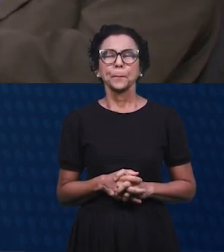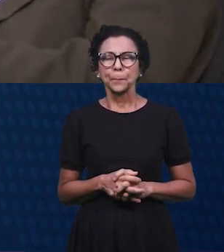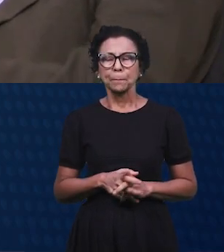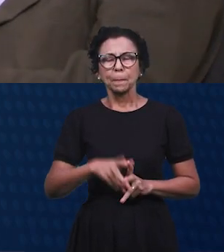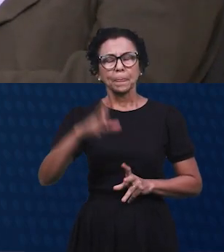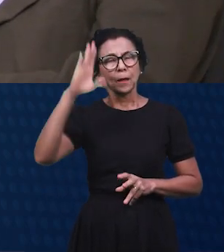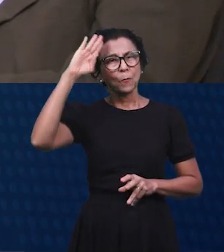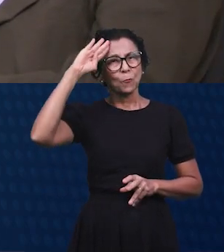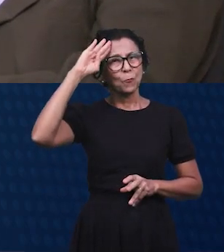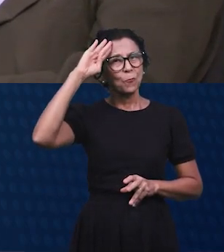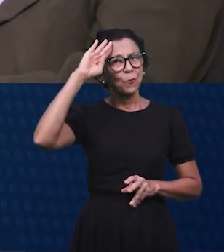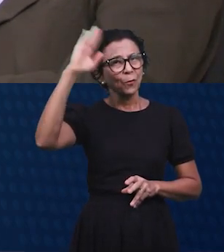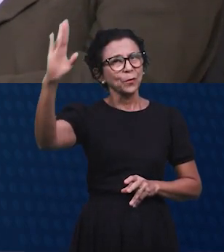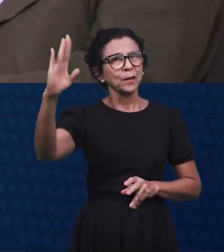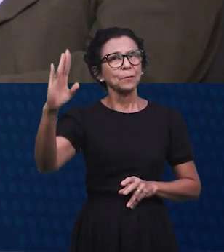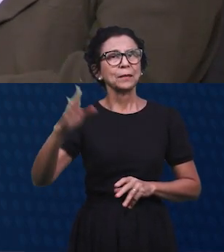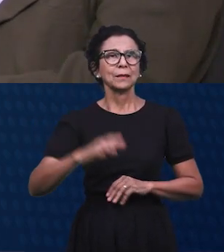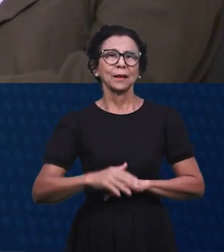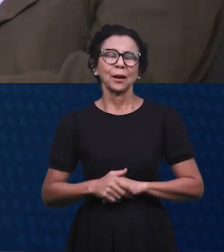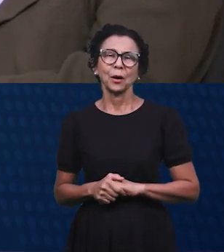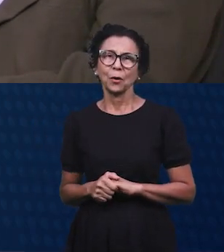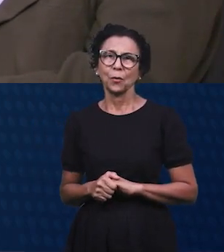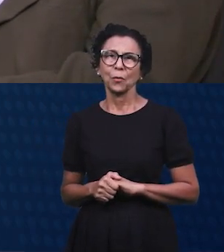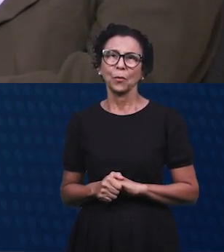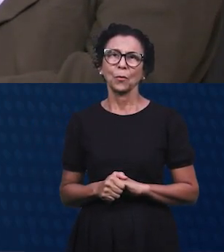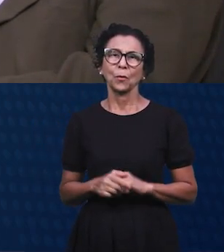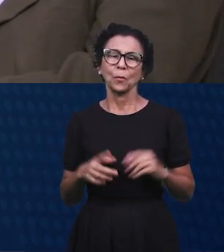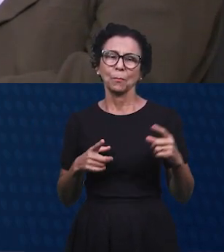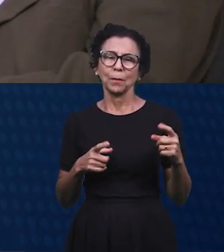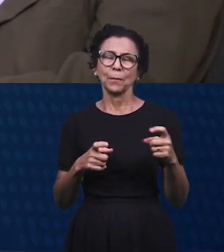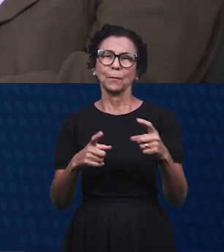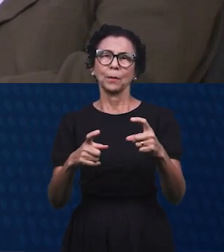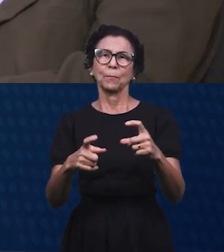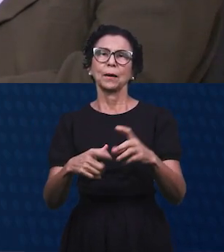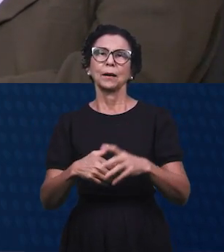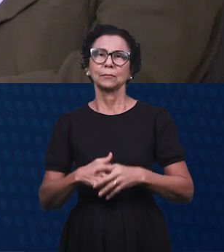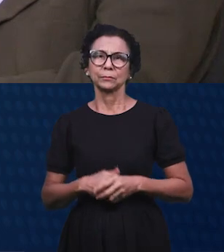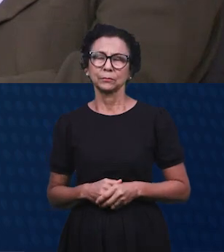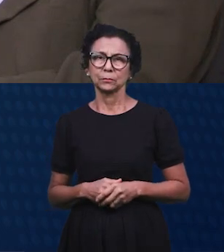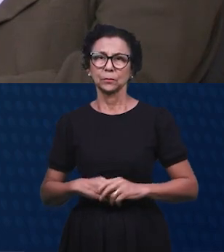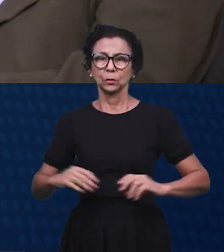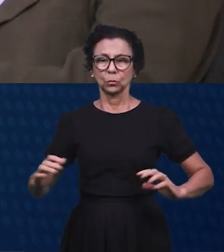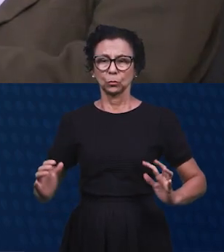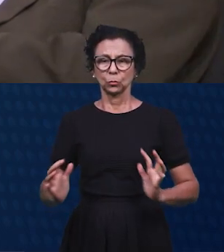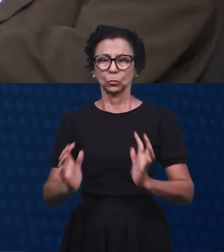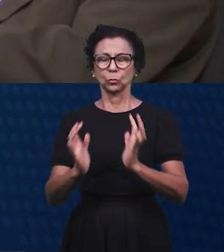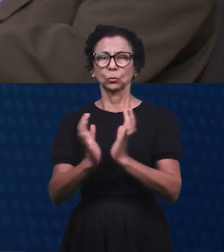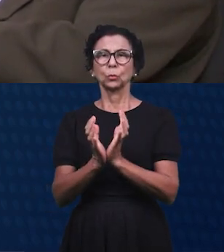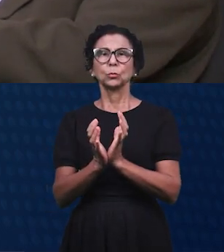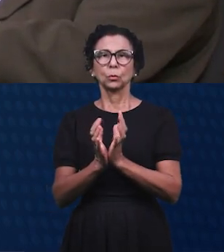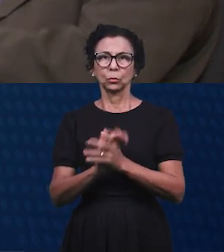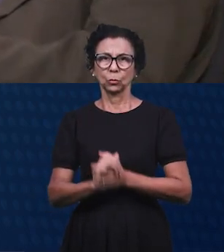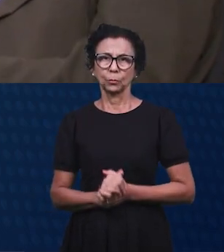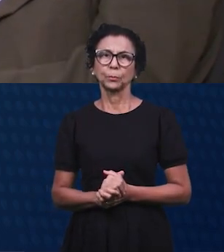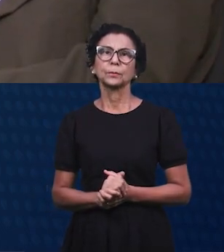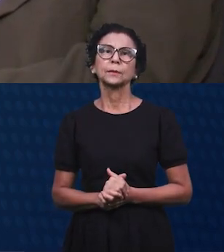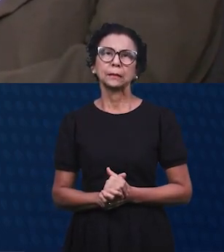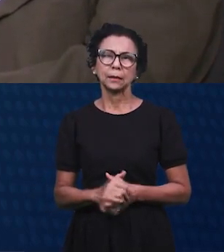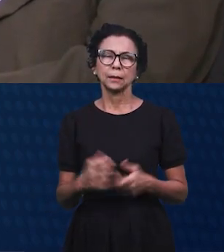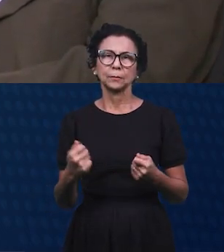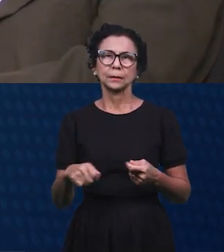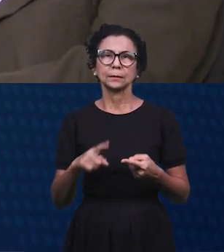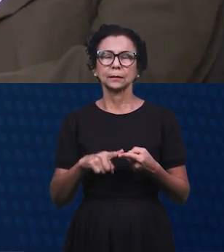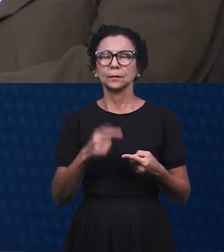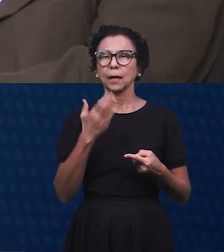é fundamental para o combate, né? O que é a logística? É prover os meios materiais para a tropa. Desde a